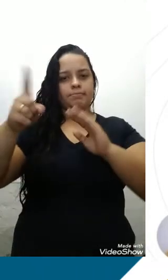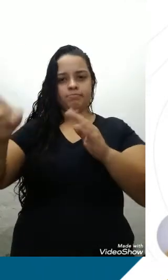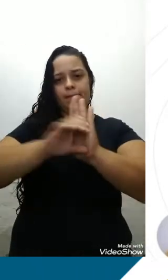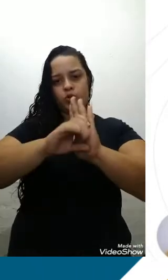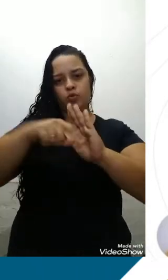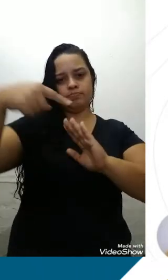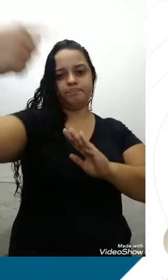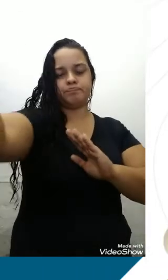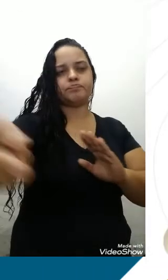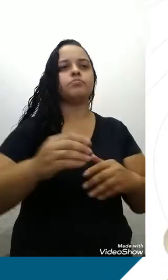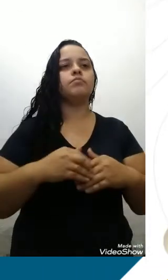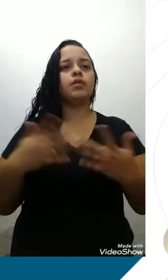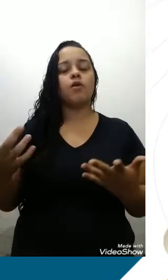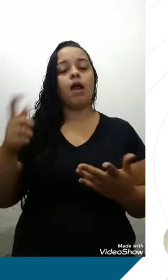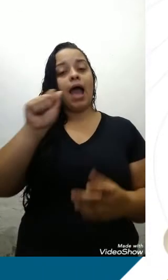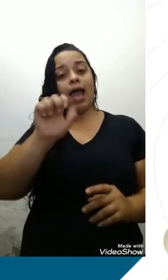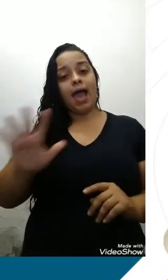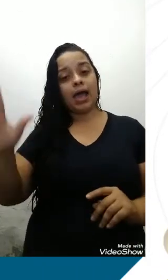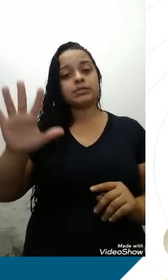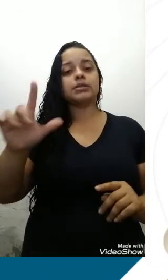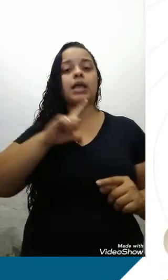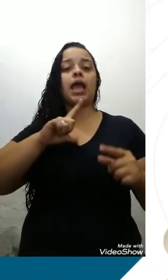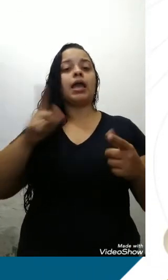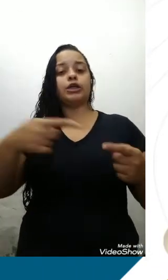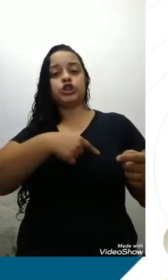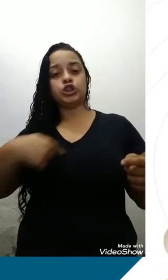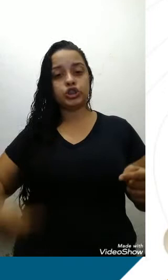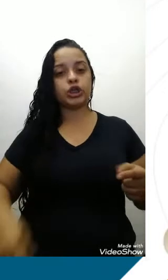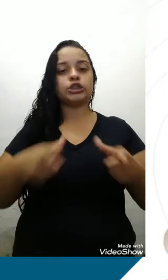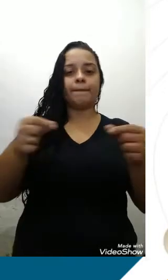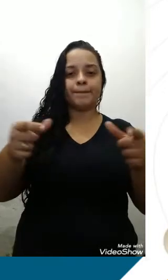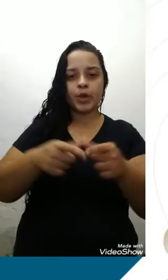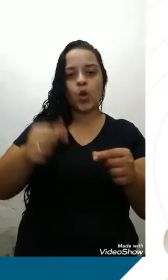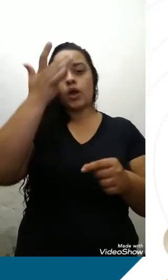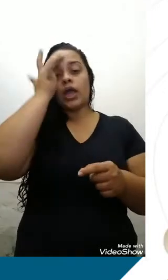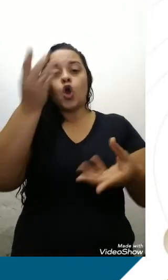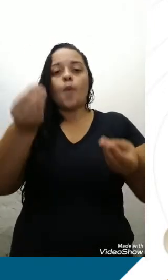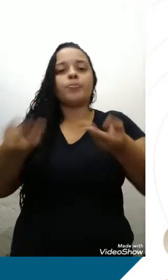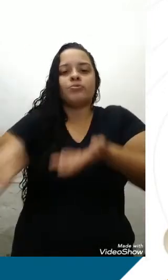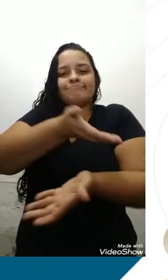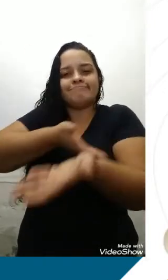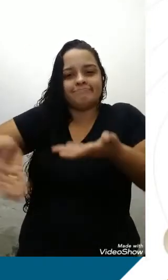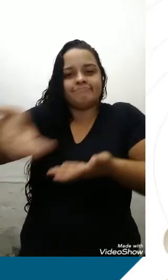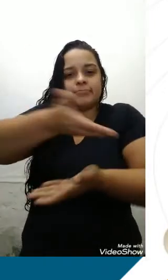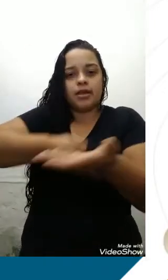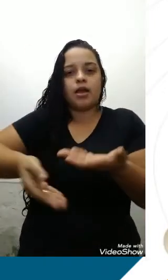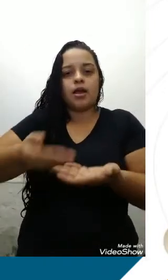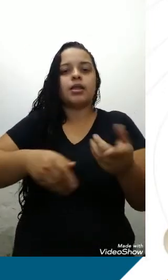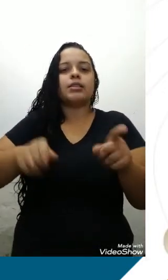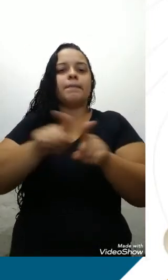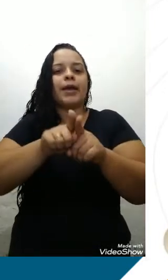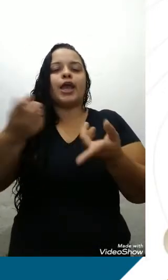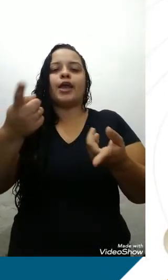frente. Na Ásia, vocês viram a China, o Japão e a Índia e como esses povos se relacionavam, assim como a